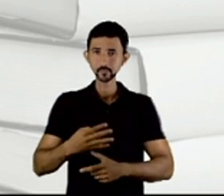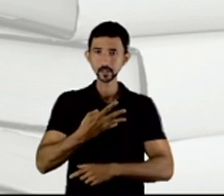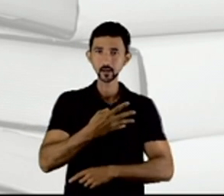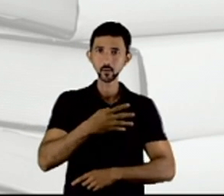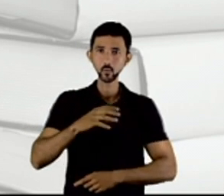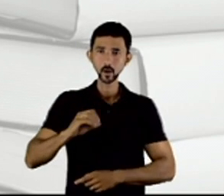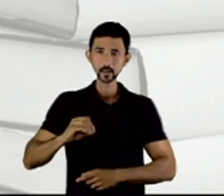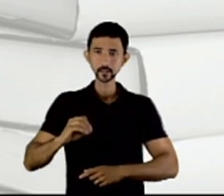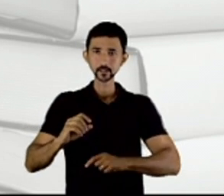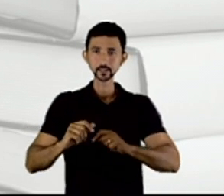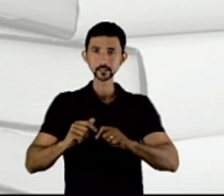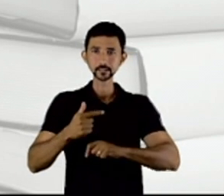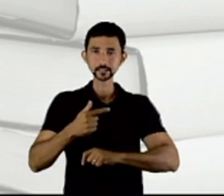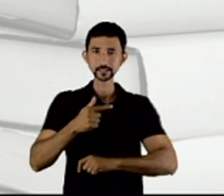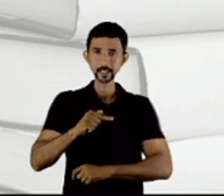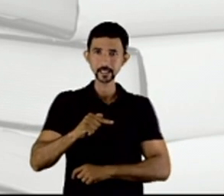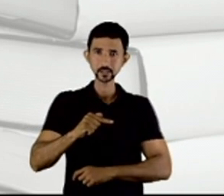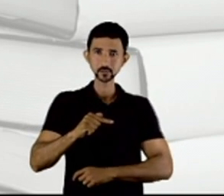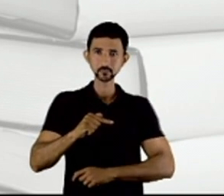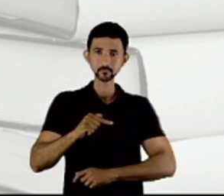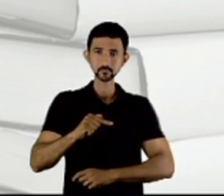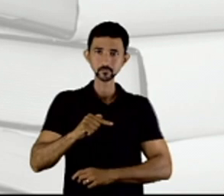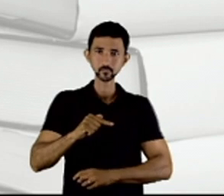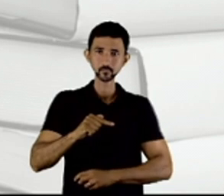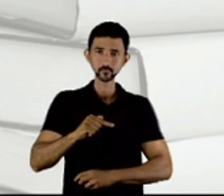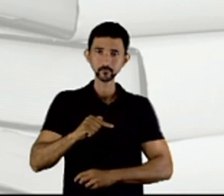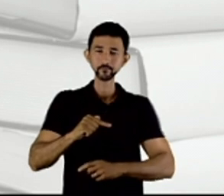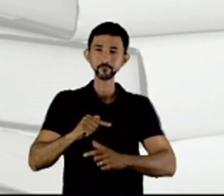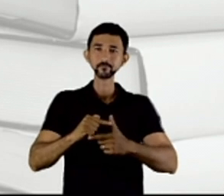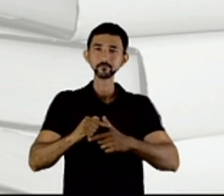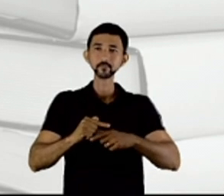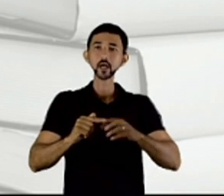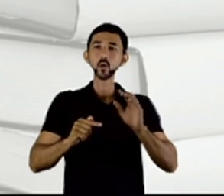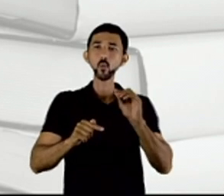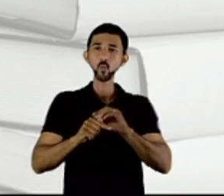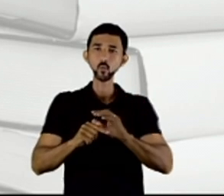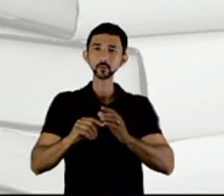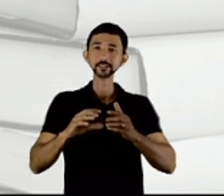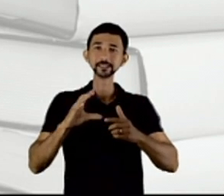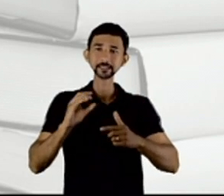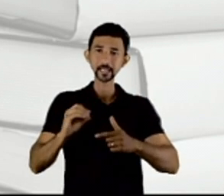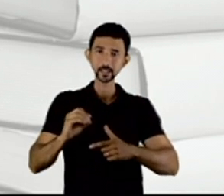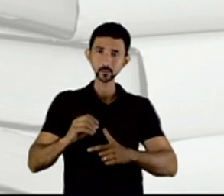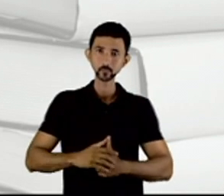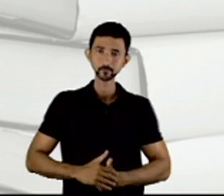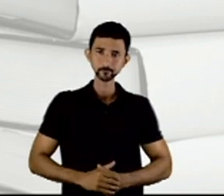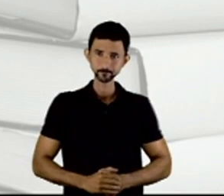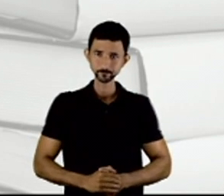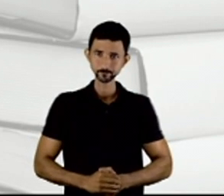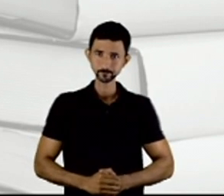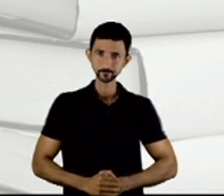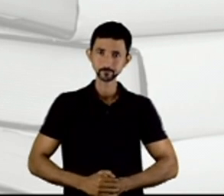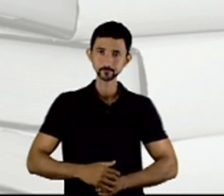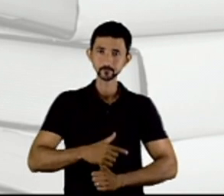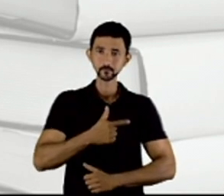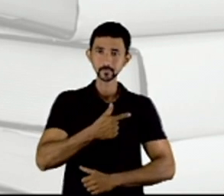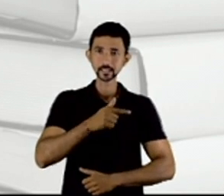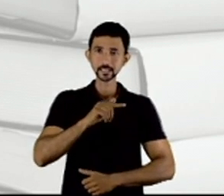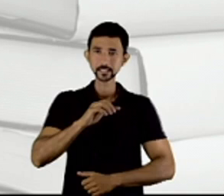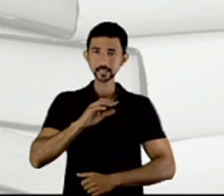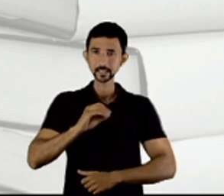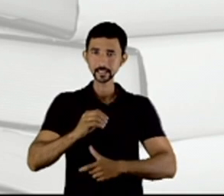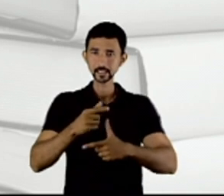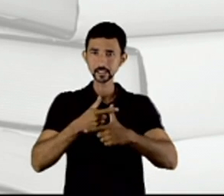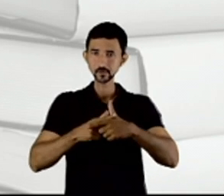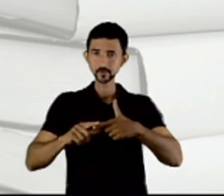40, 7. Aí coloca o 0 novamente. E aí 70 dividido